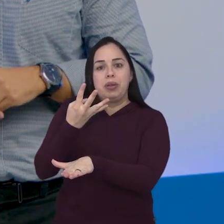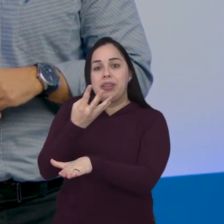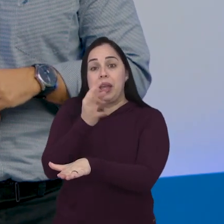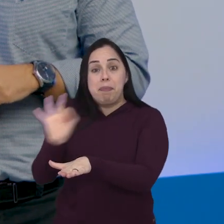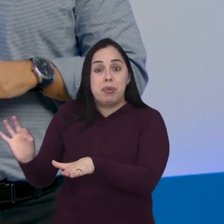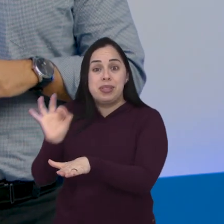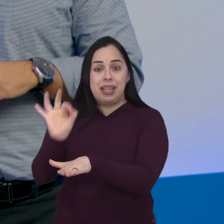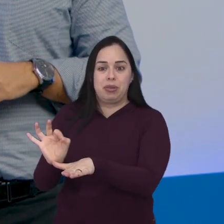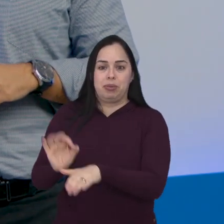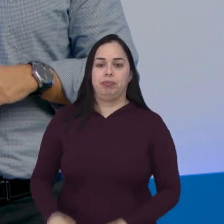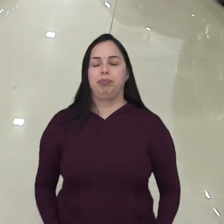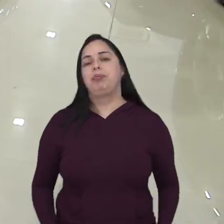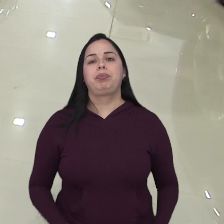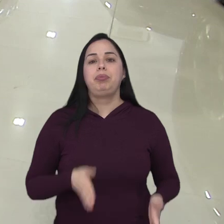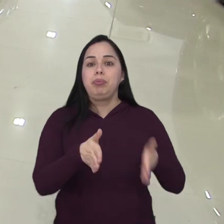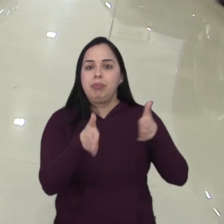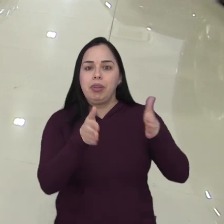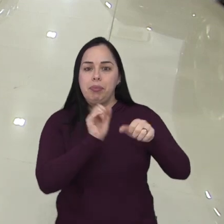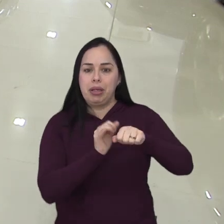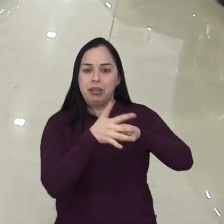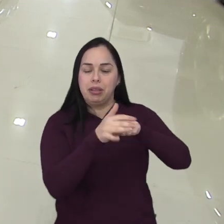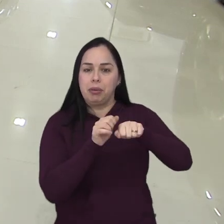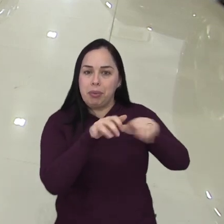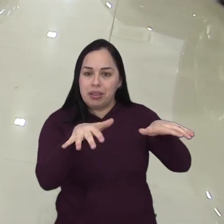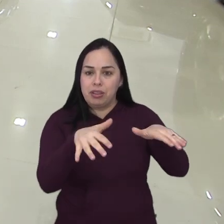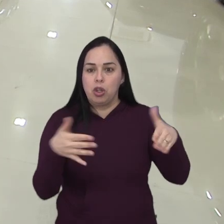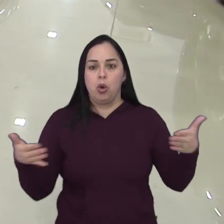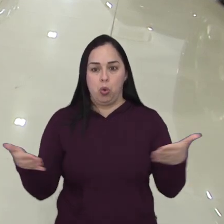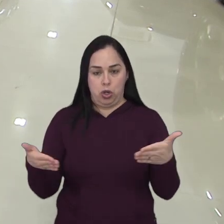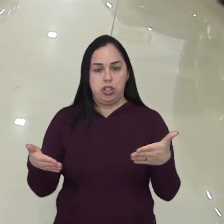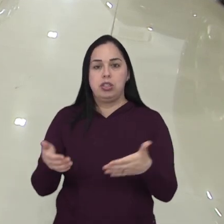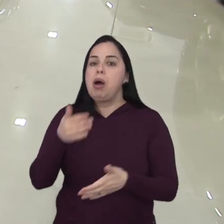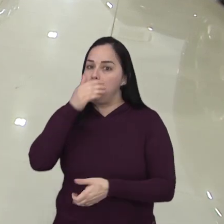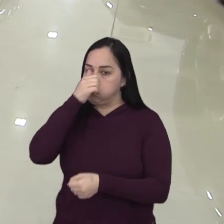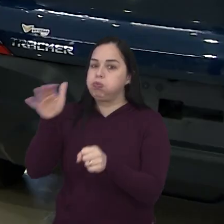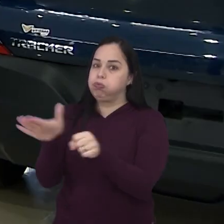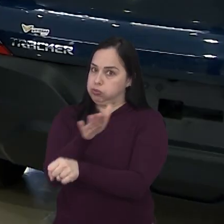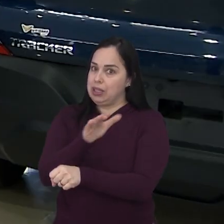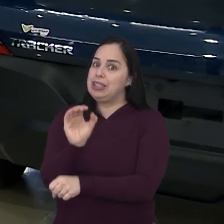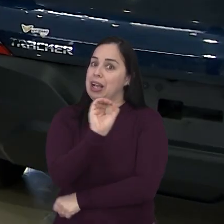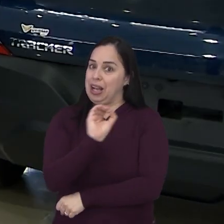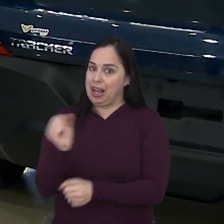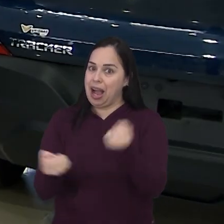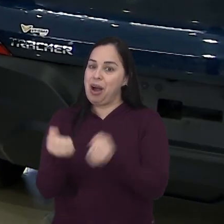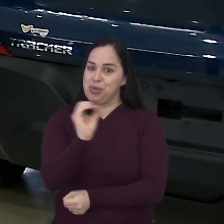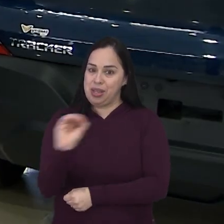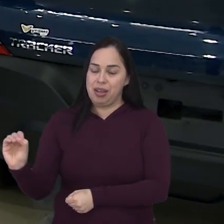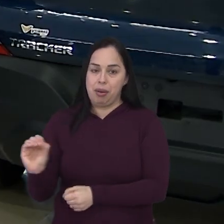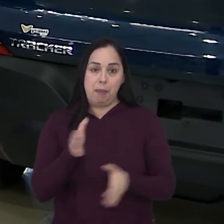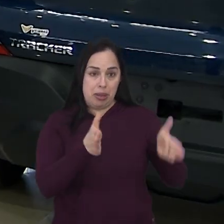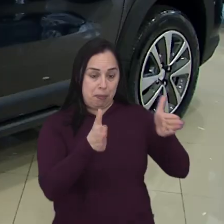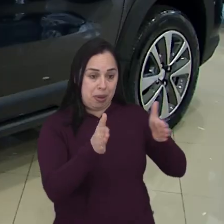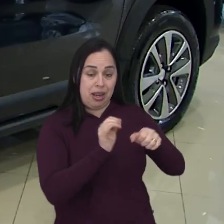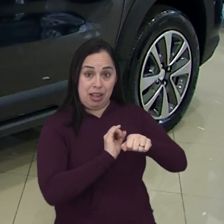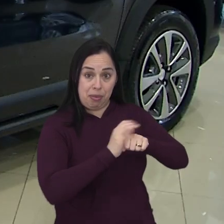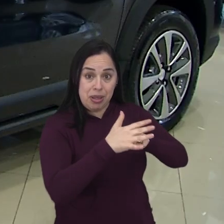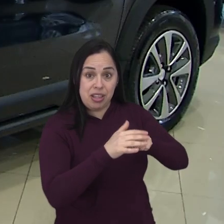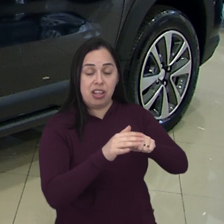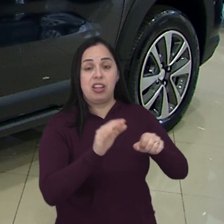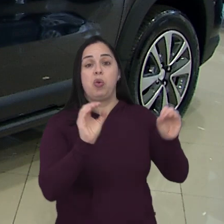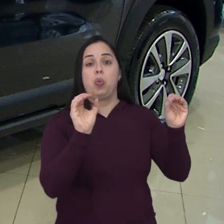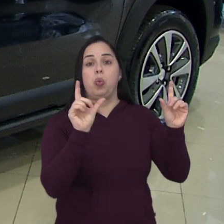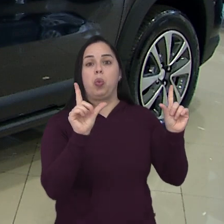mais de 100%. Na pandemia, esse pátio aqui, que hoje está cheio de carros 0 km, ficou vazio. Não